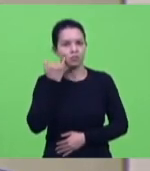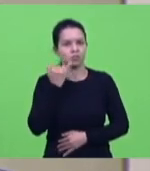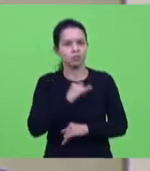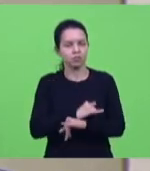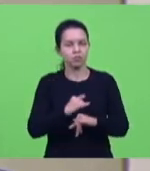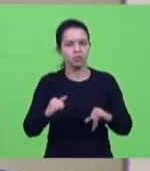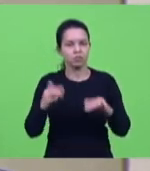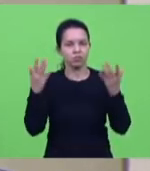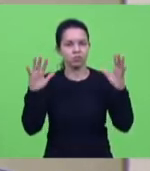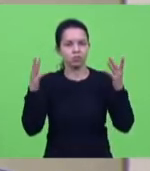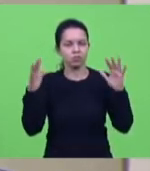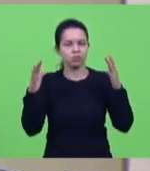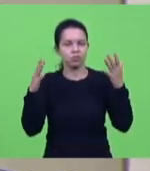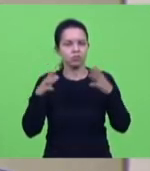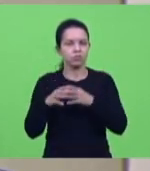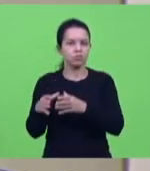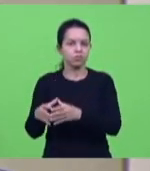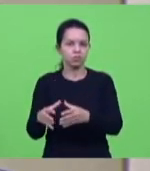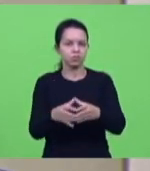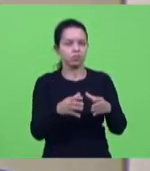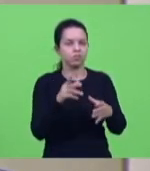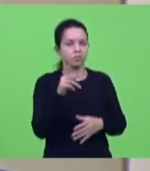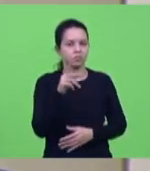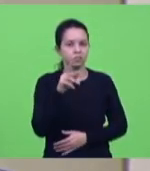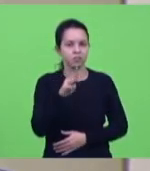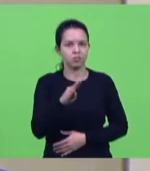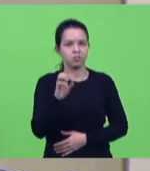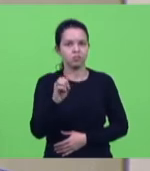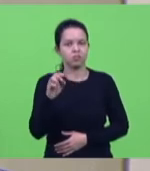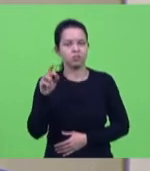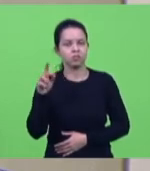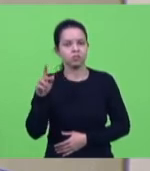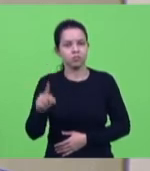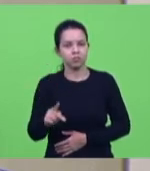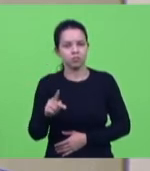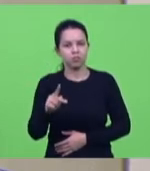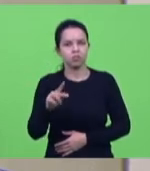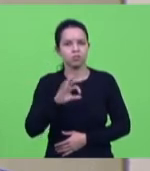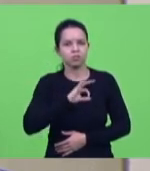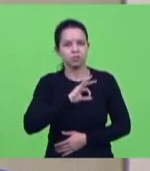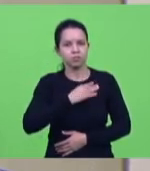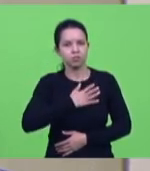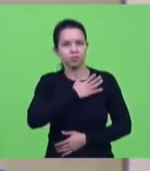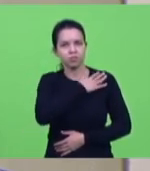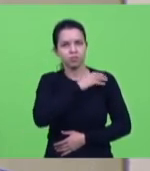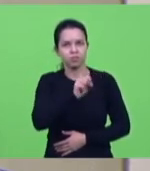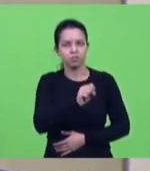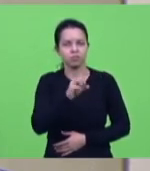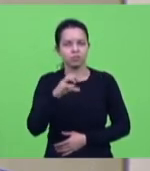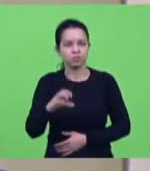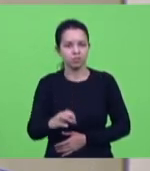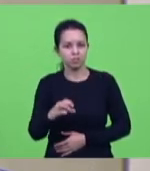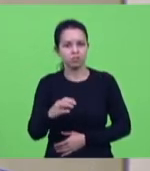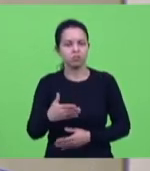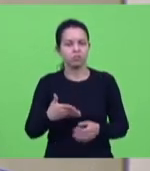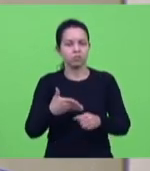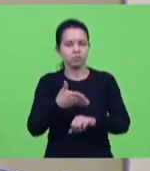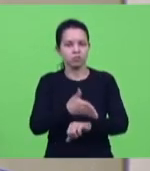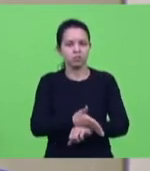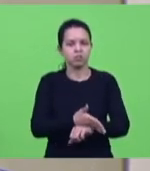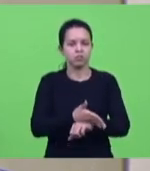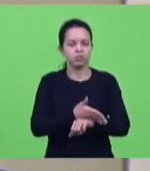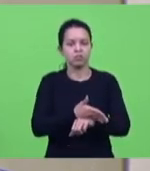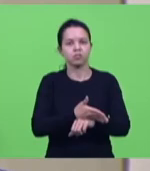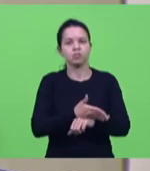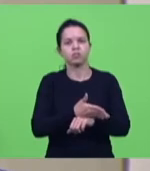aplausos às guarnições do BOPE, da Polícia Militar de Santa Catarina e da Polícia Civil, que atuaram na operação que resultou na morte de